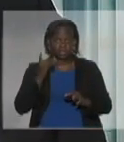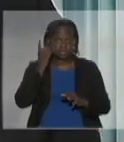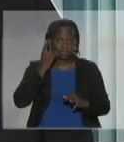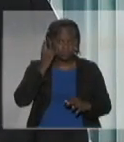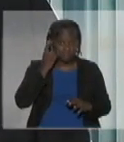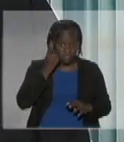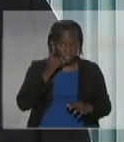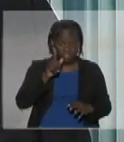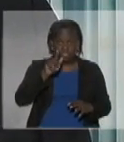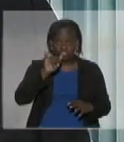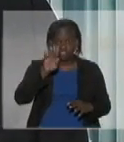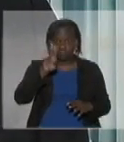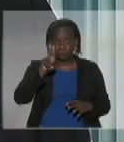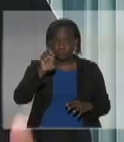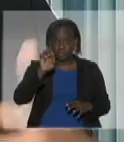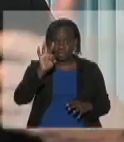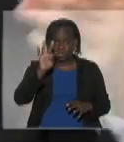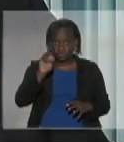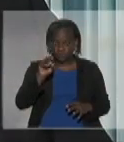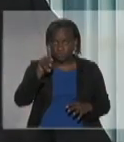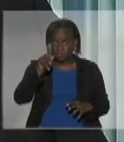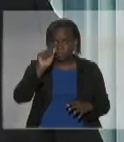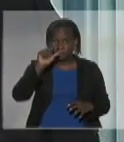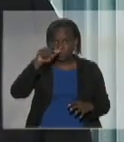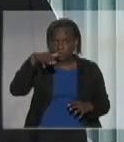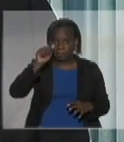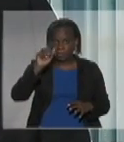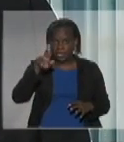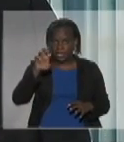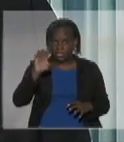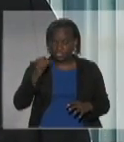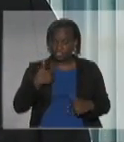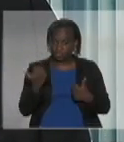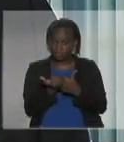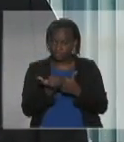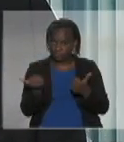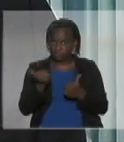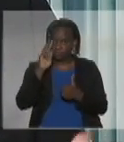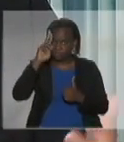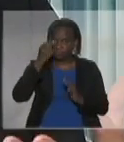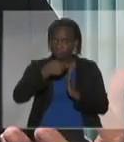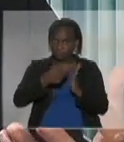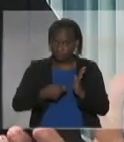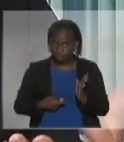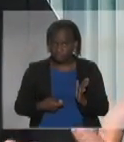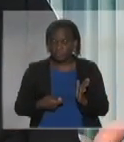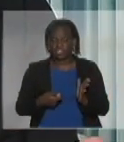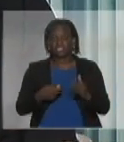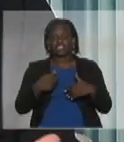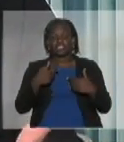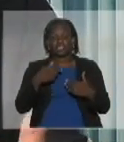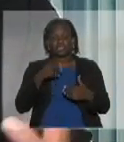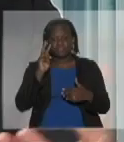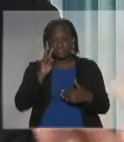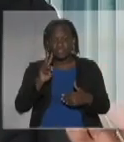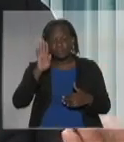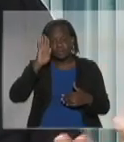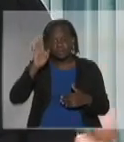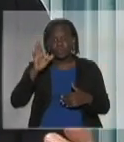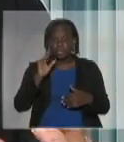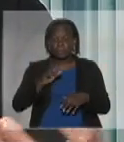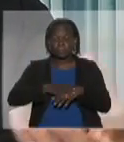do deputado Gilberto Palmares, que eu sou coautor junto com ele, visam exatamente dar uma